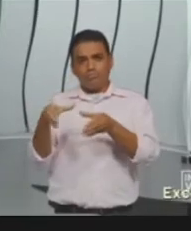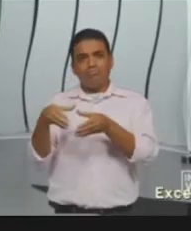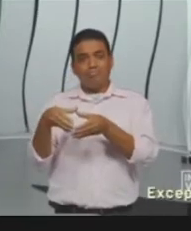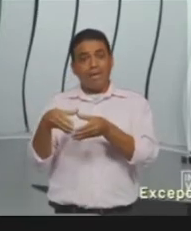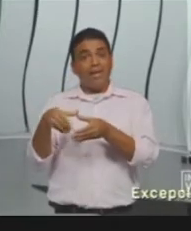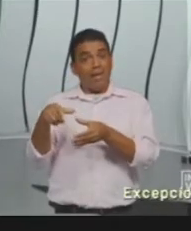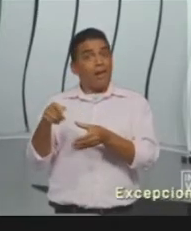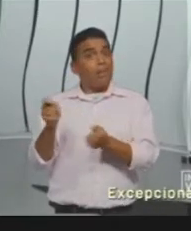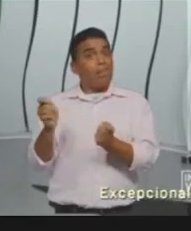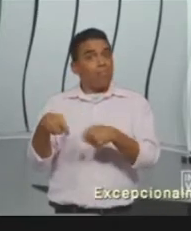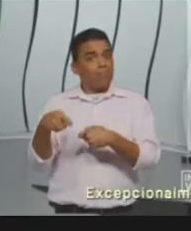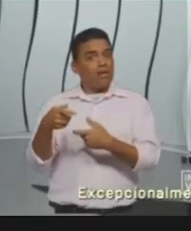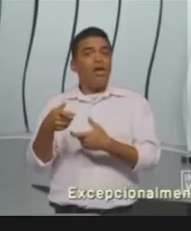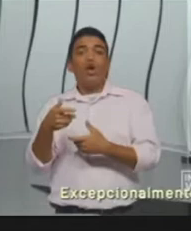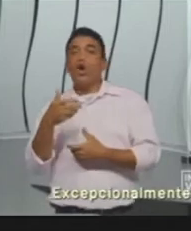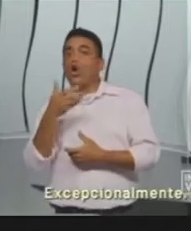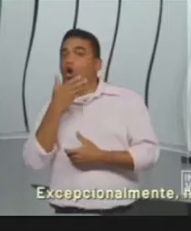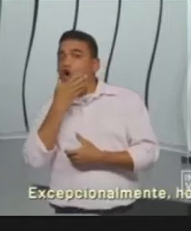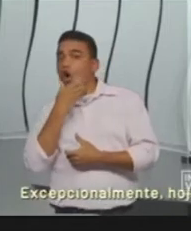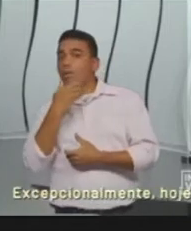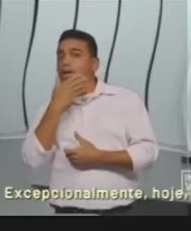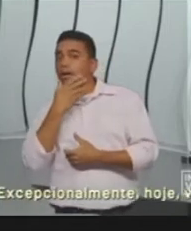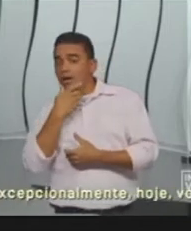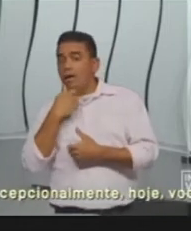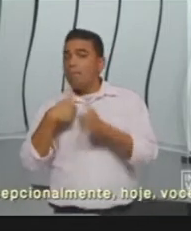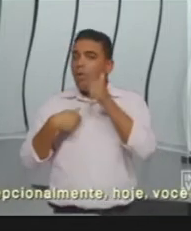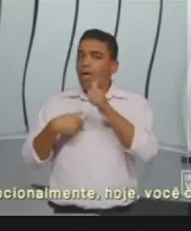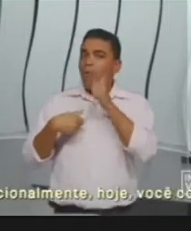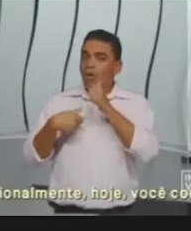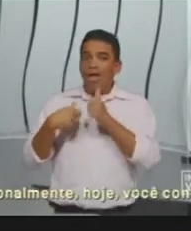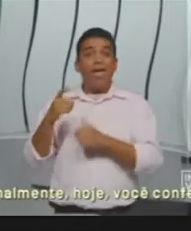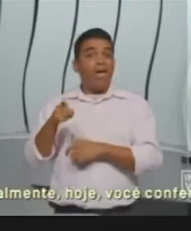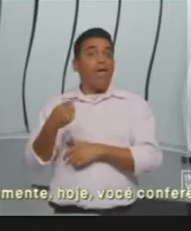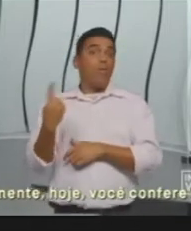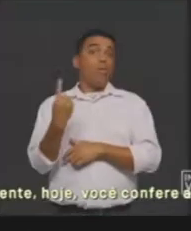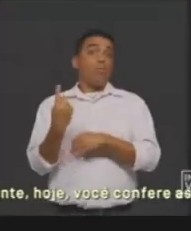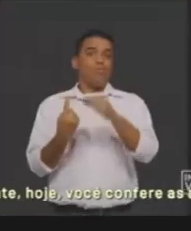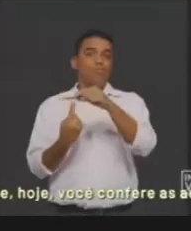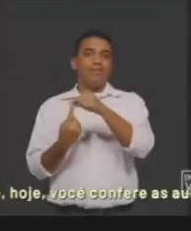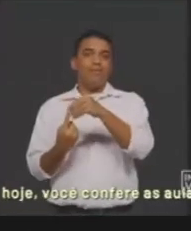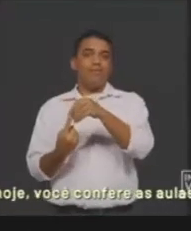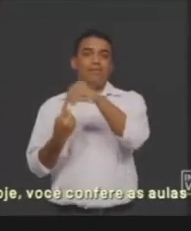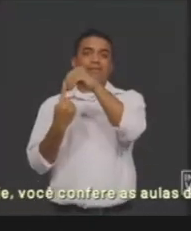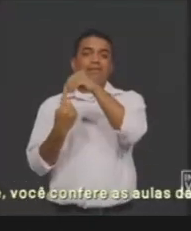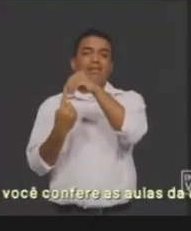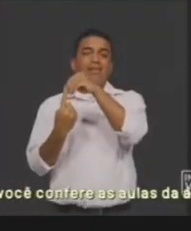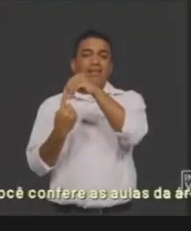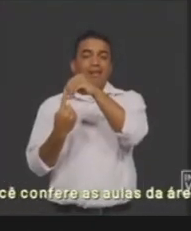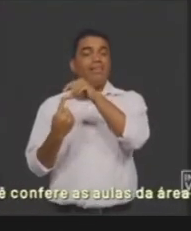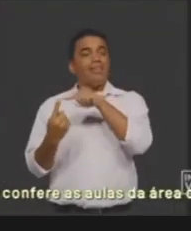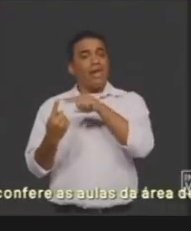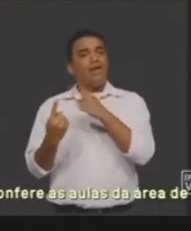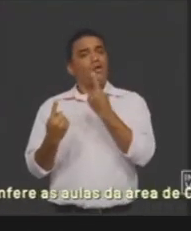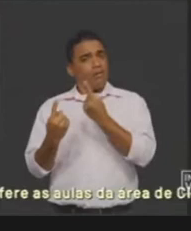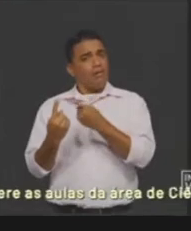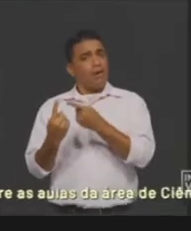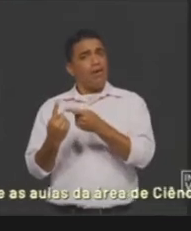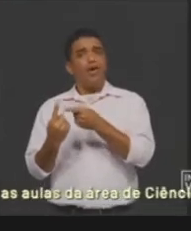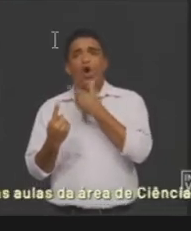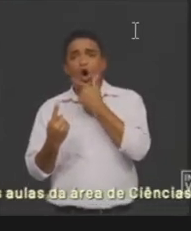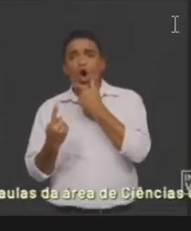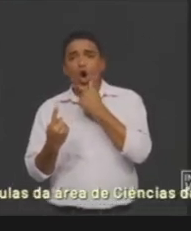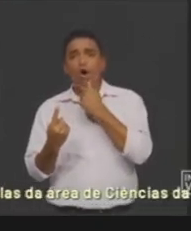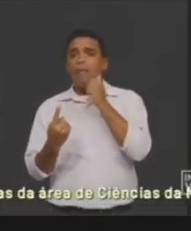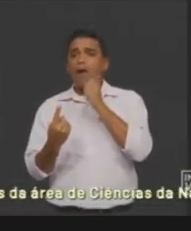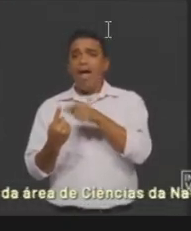sexos. Consequentemente, produzem os dois tipos de gametas e é muito comum um termo para monóicos